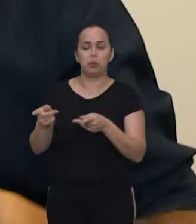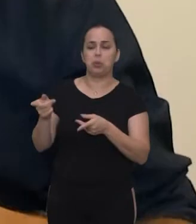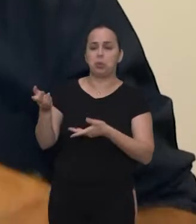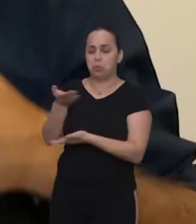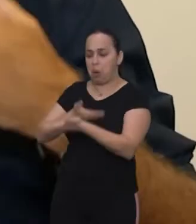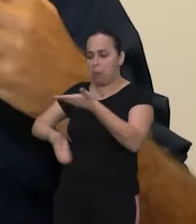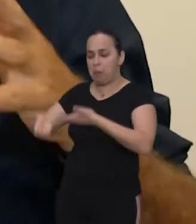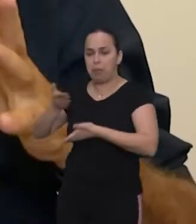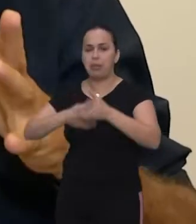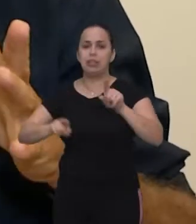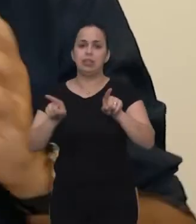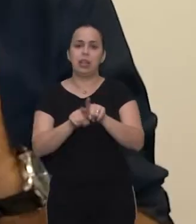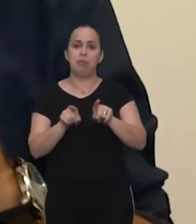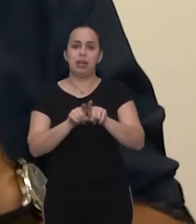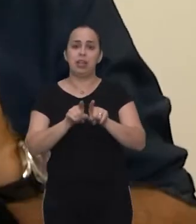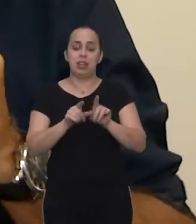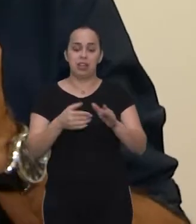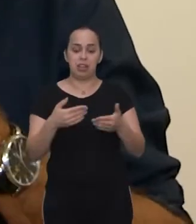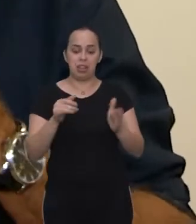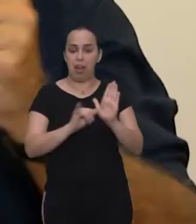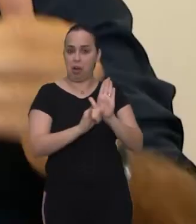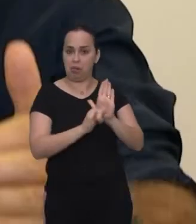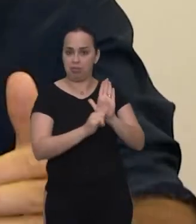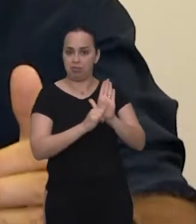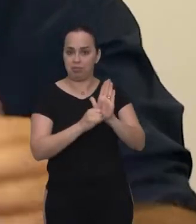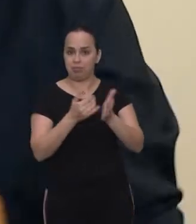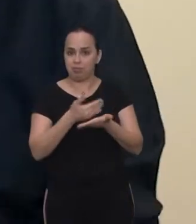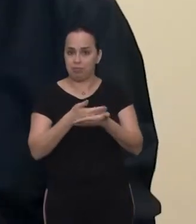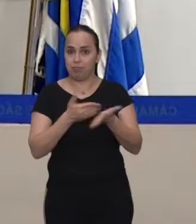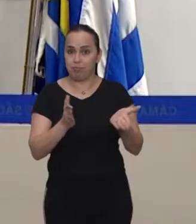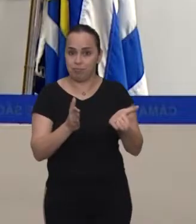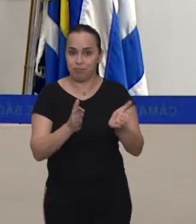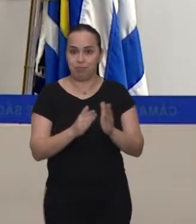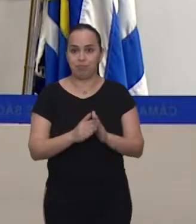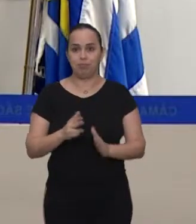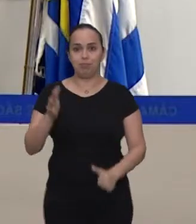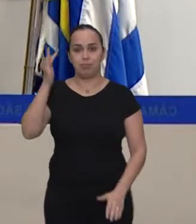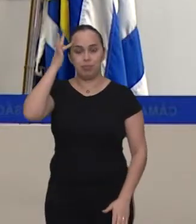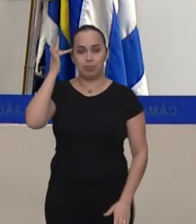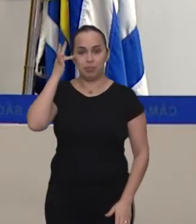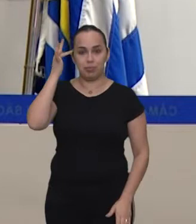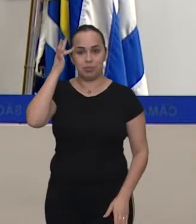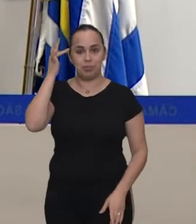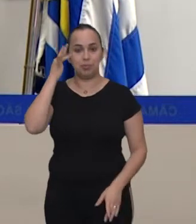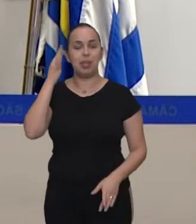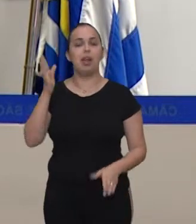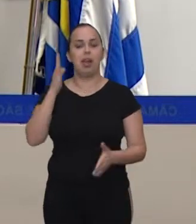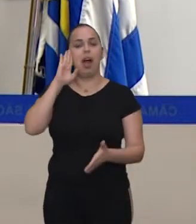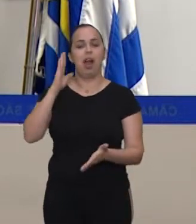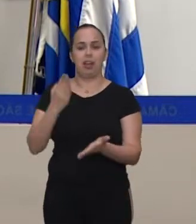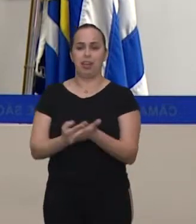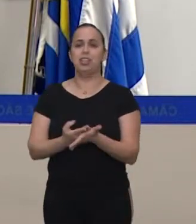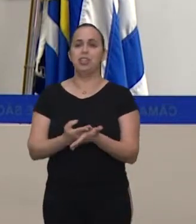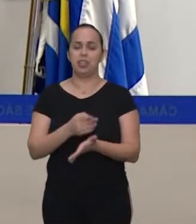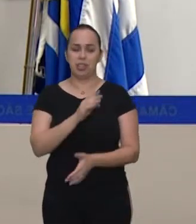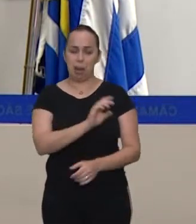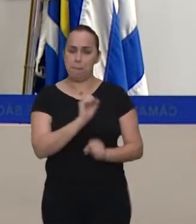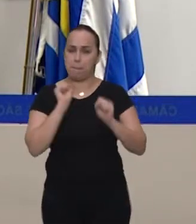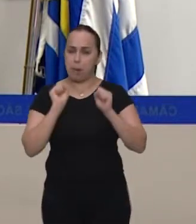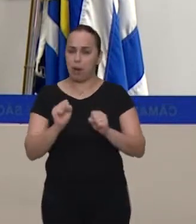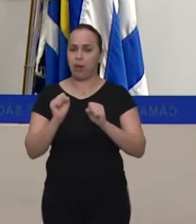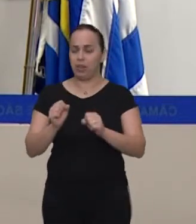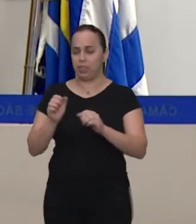visitar aeroporto interagiram com a prefeitura até o momento que o edital foi publicado o vereador Thomaz Henrique também acreditam nos benefícios